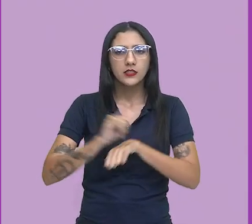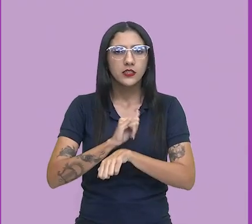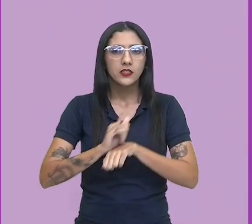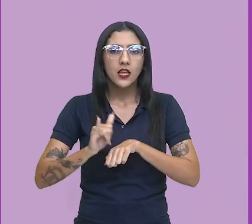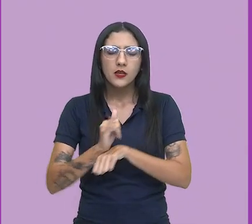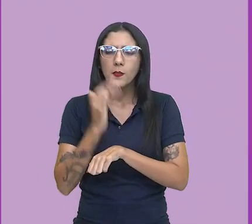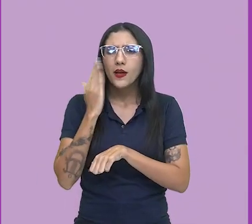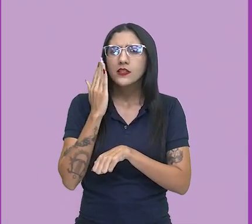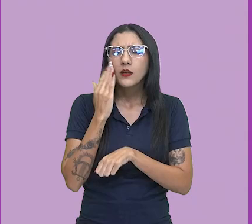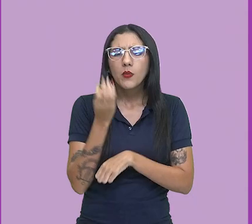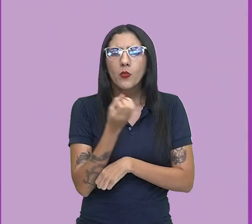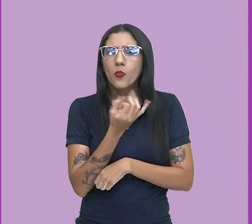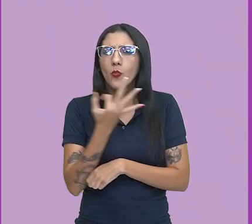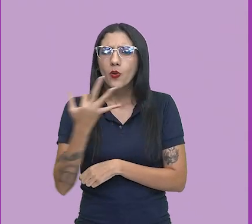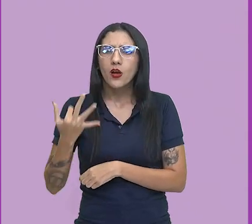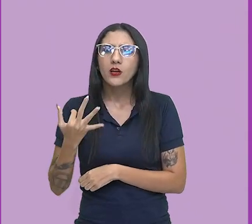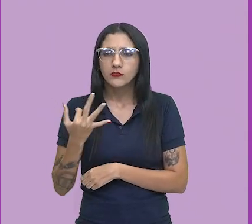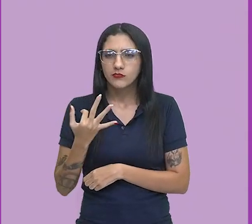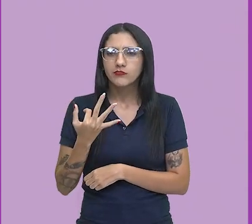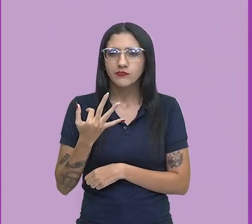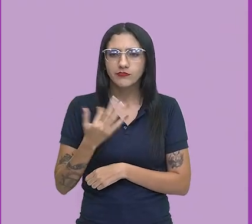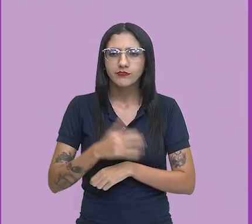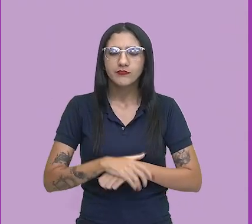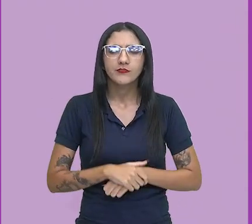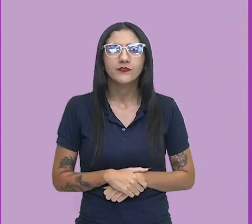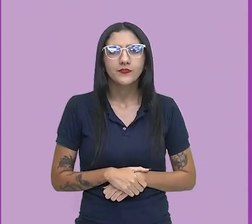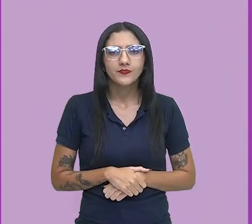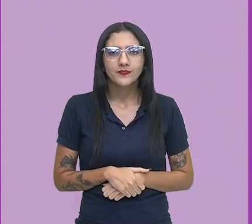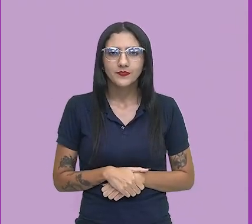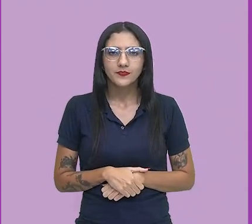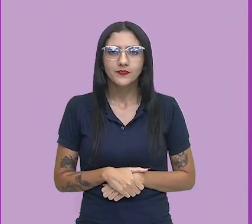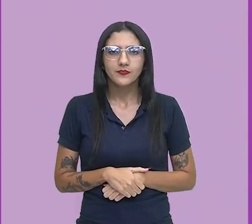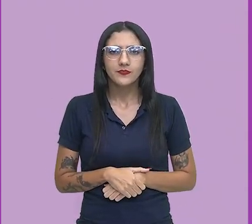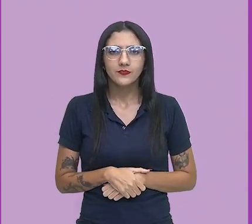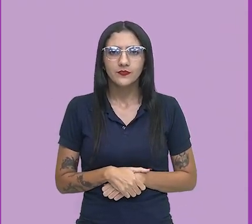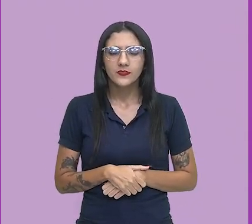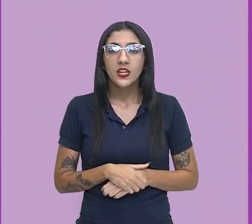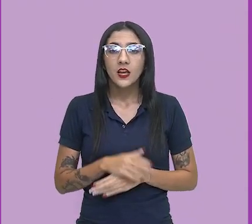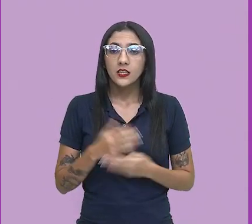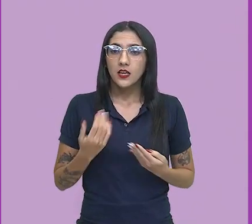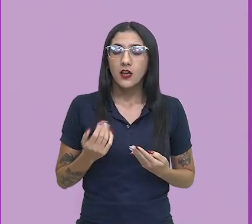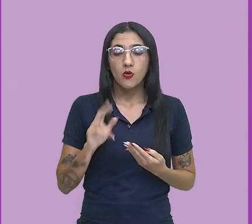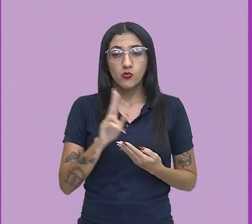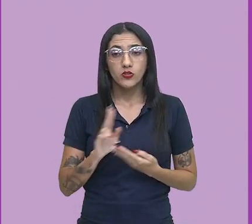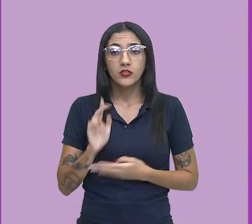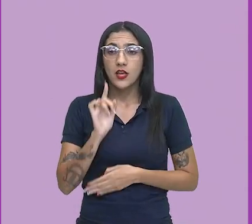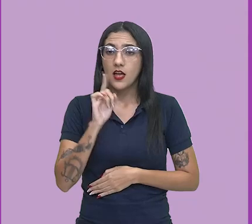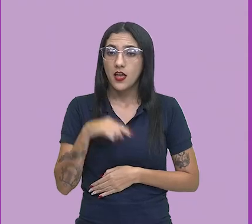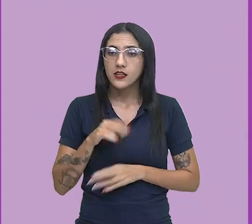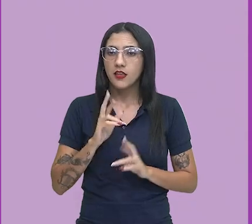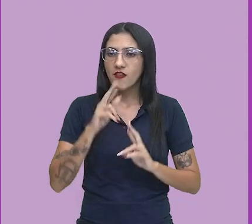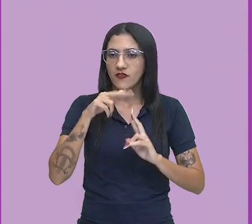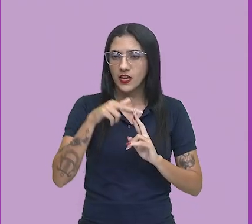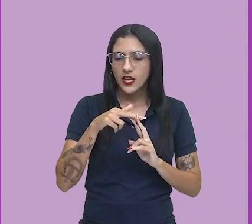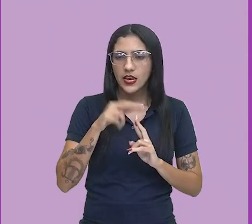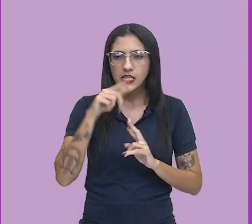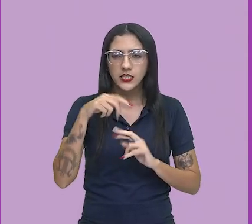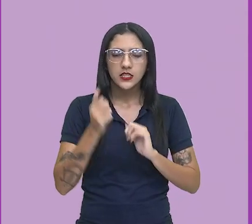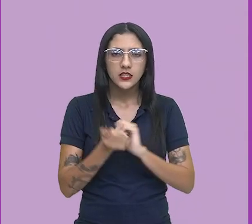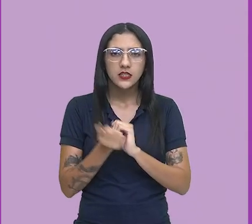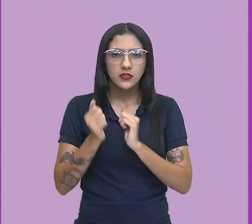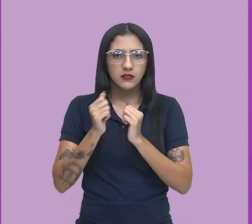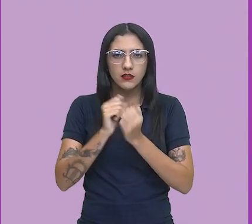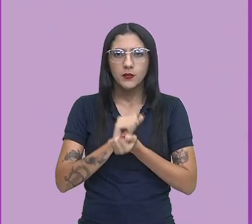para fazer essas medições, tá bom? E aí, fazendo referência aí a essa